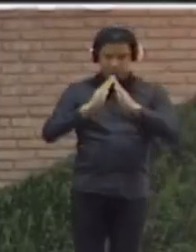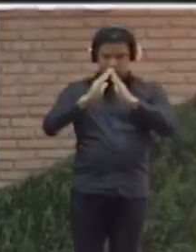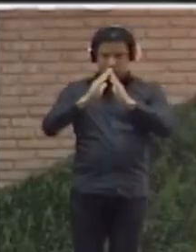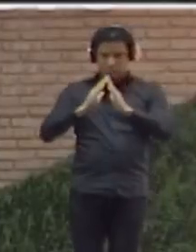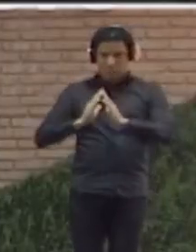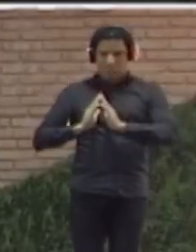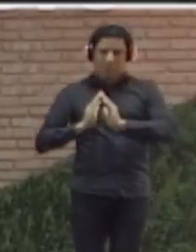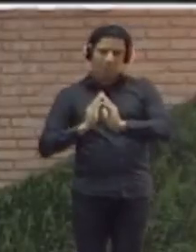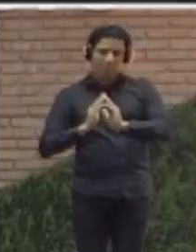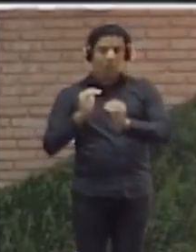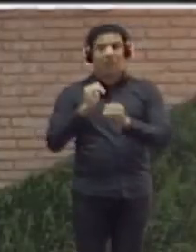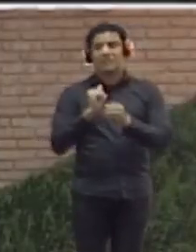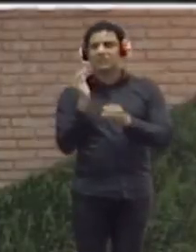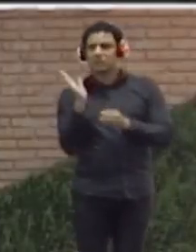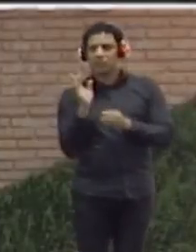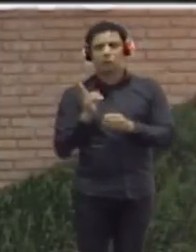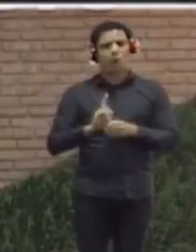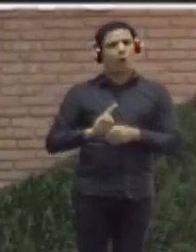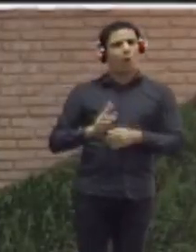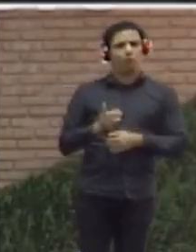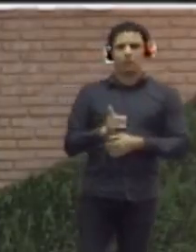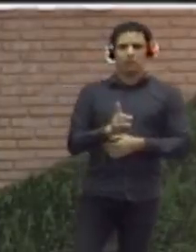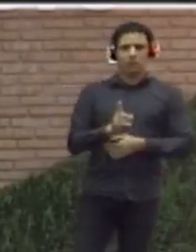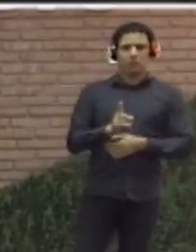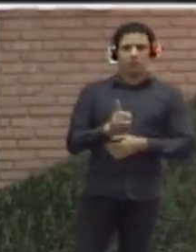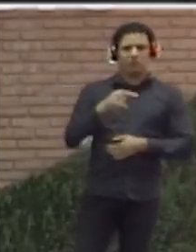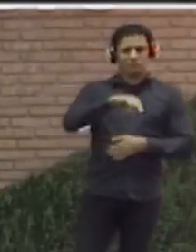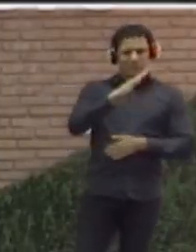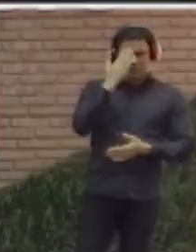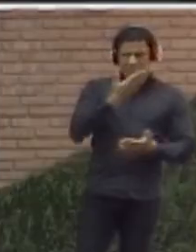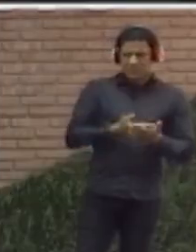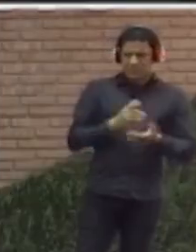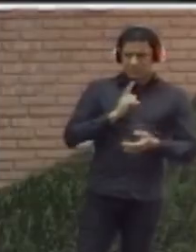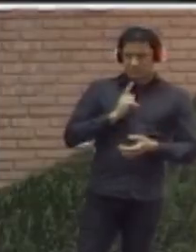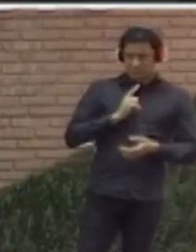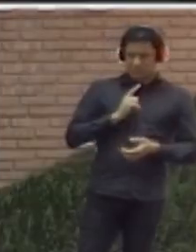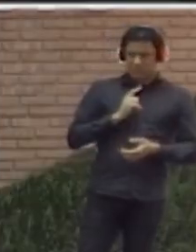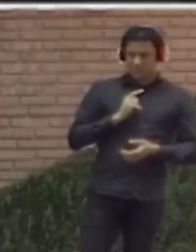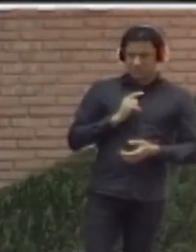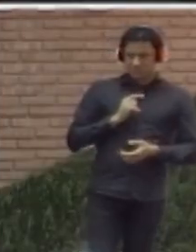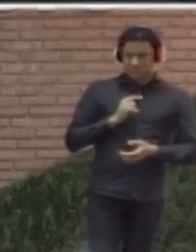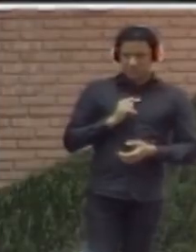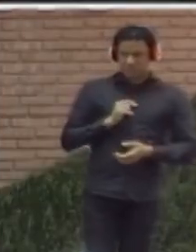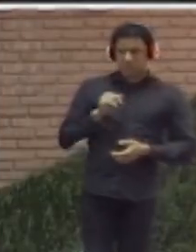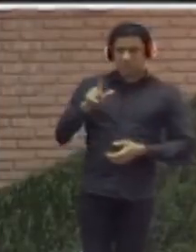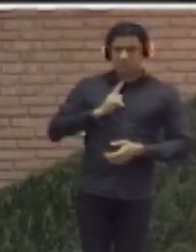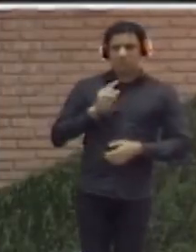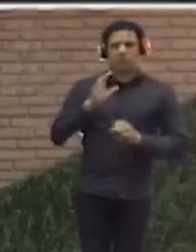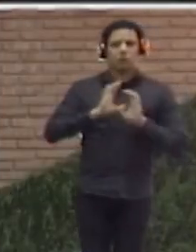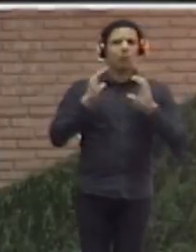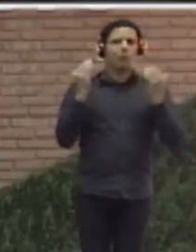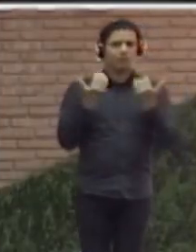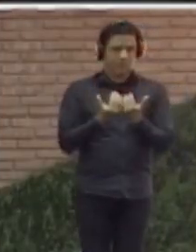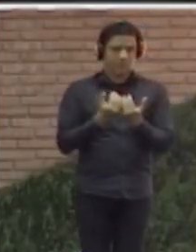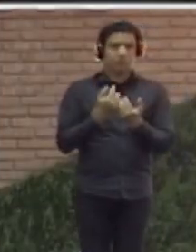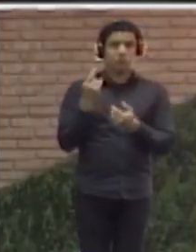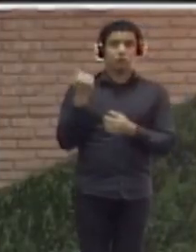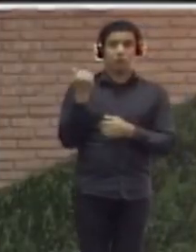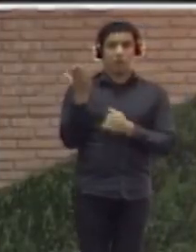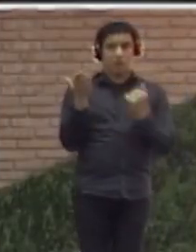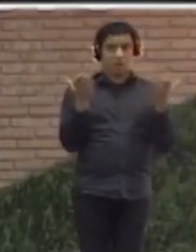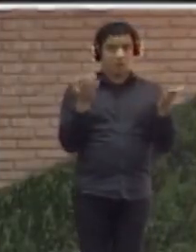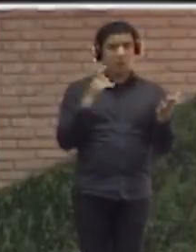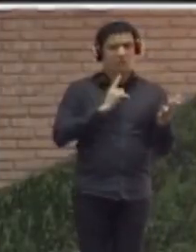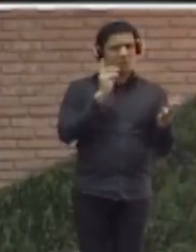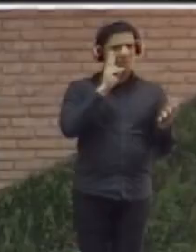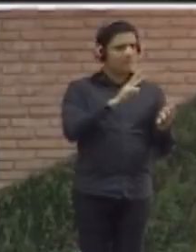totalmente off-site, ou não? Vocês acreditam hoje, porque a gente esteve no International Housing Association e a gente tem visto aí que, pelo mundo, parece